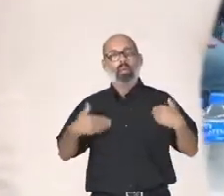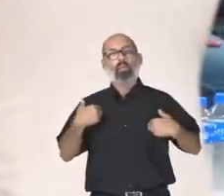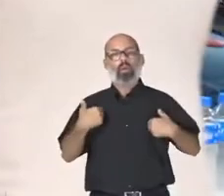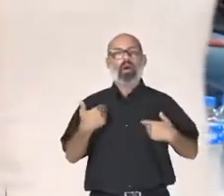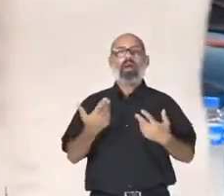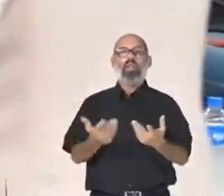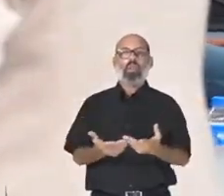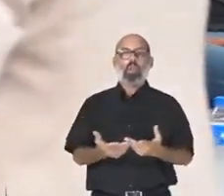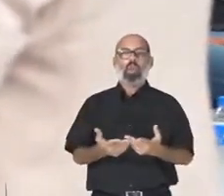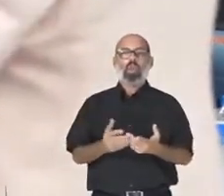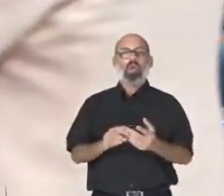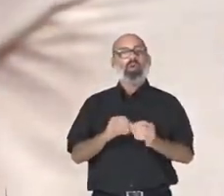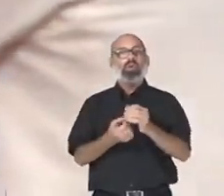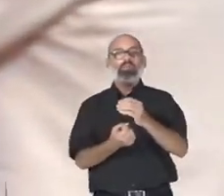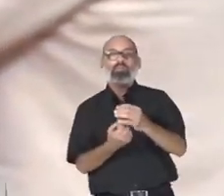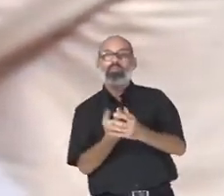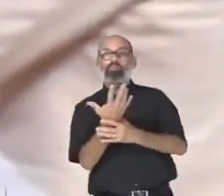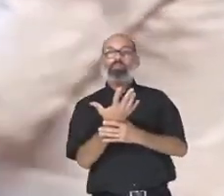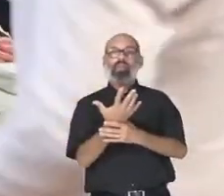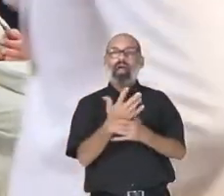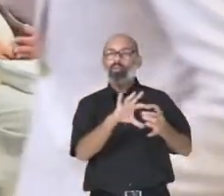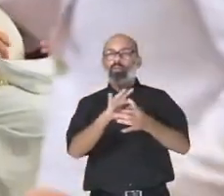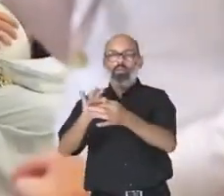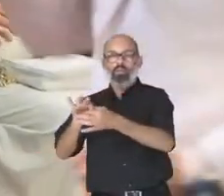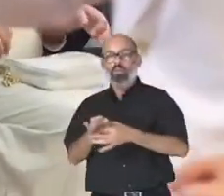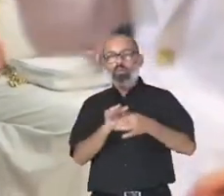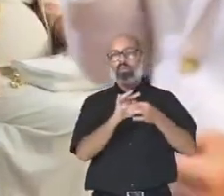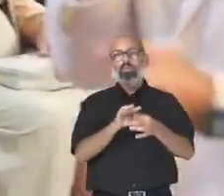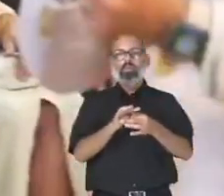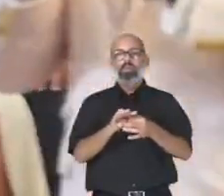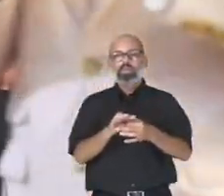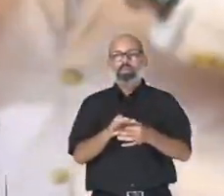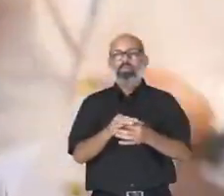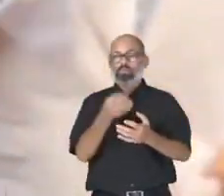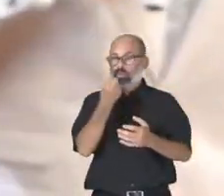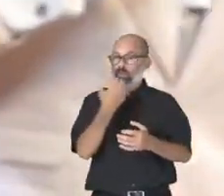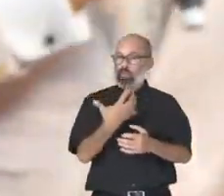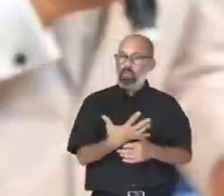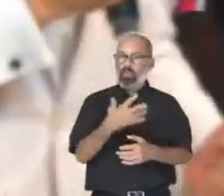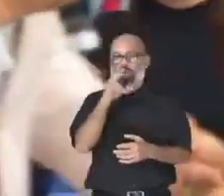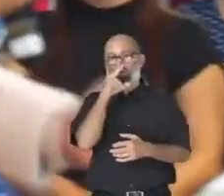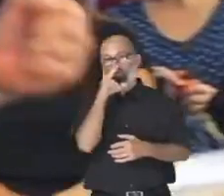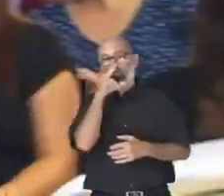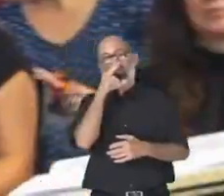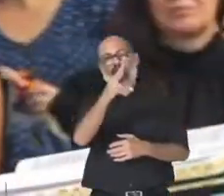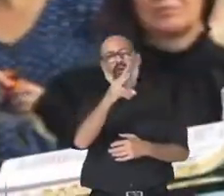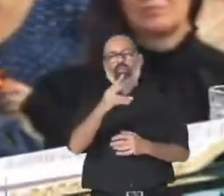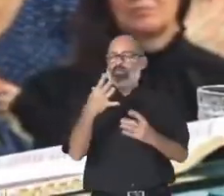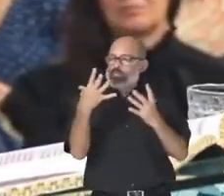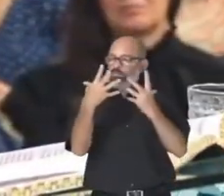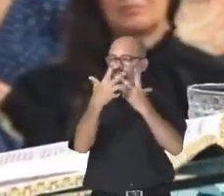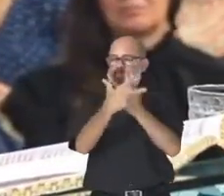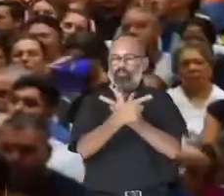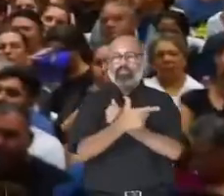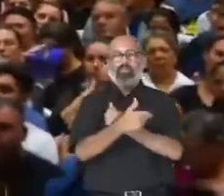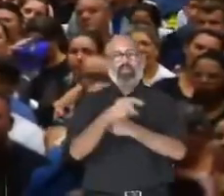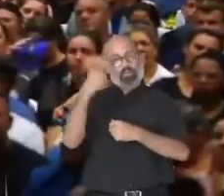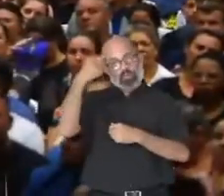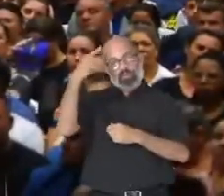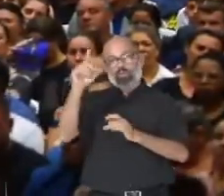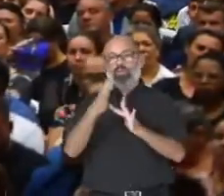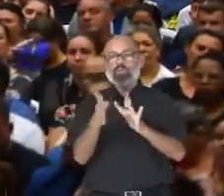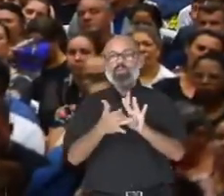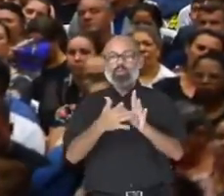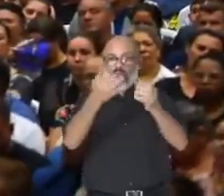divino. E nasce uma comunhão. E a comunhão foi tão forte, foi tão linda, que o dia que Jesus